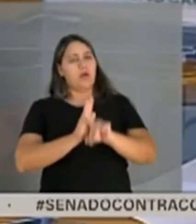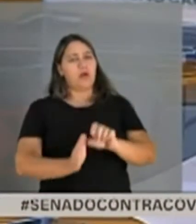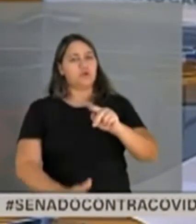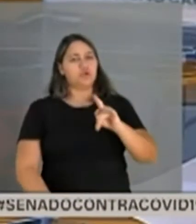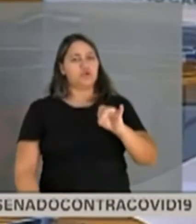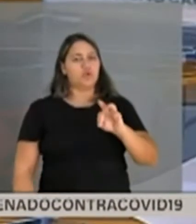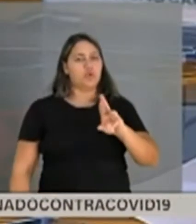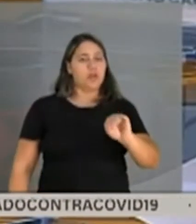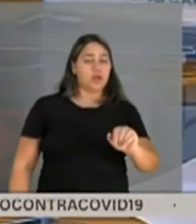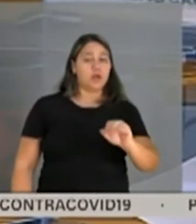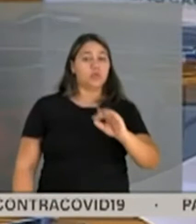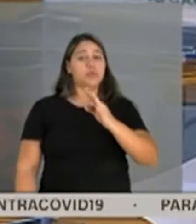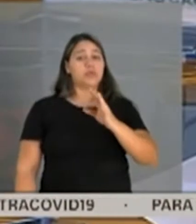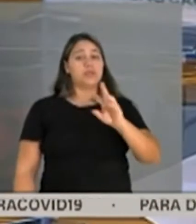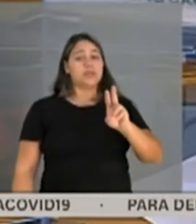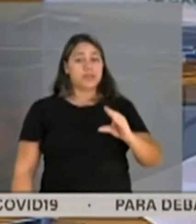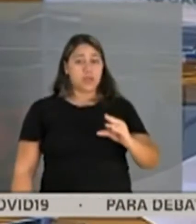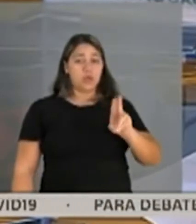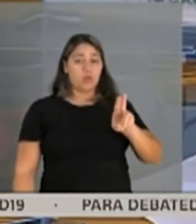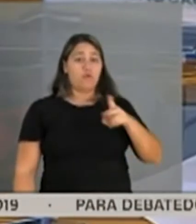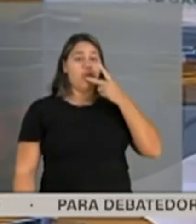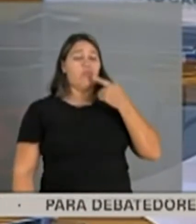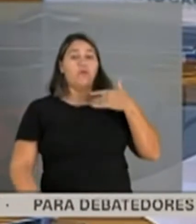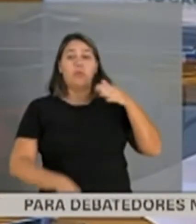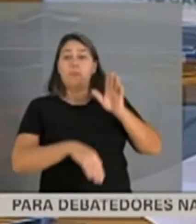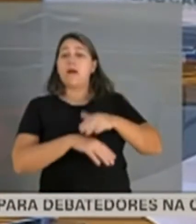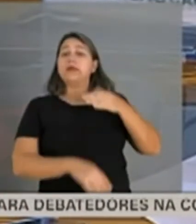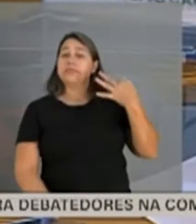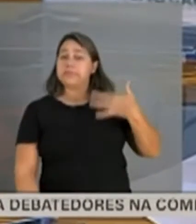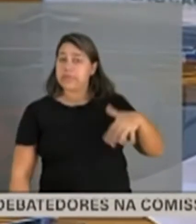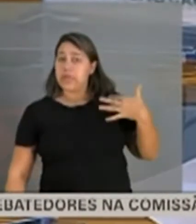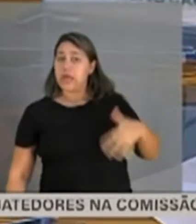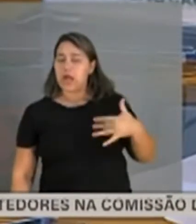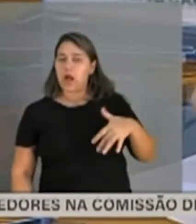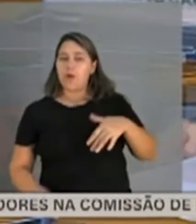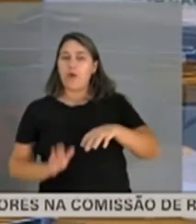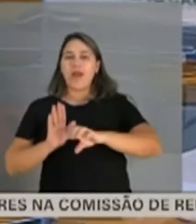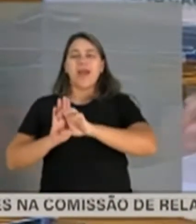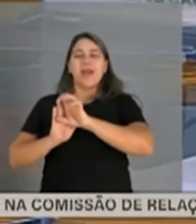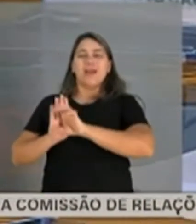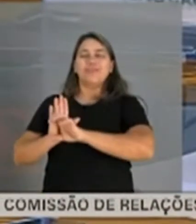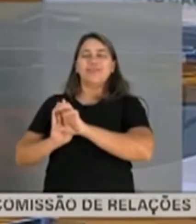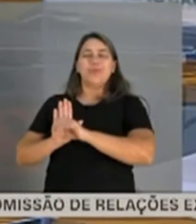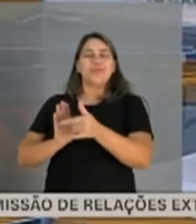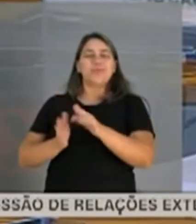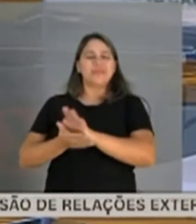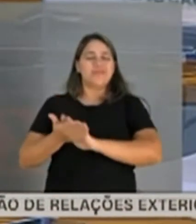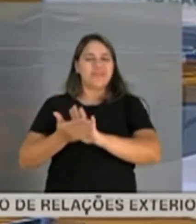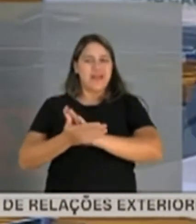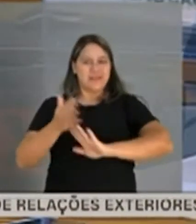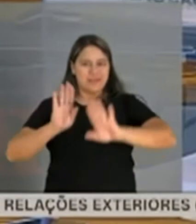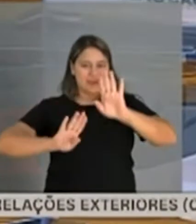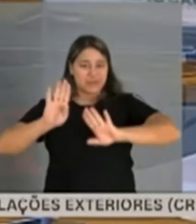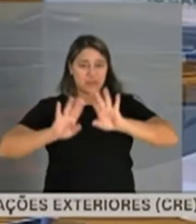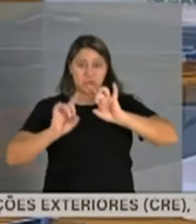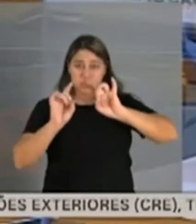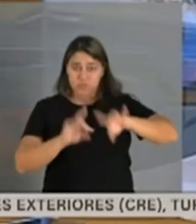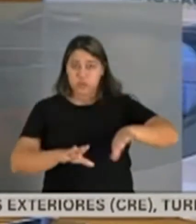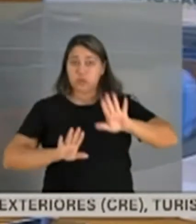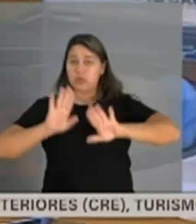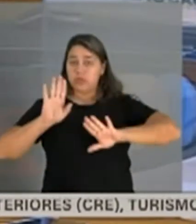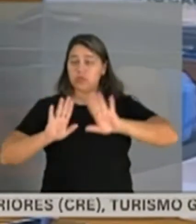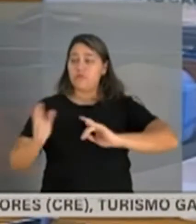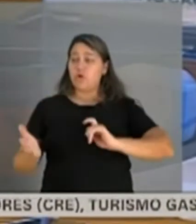foi o maior preço de um edital sem licitação, com dispensa de licitação, e que foi comprado o maior preço